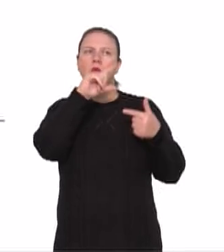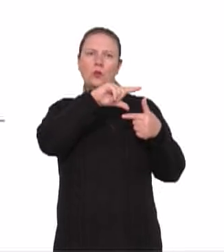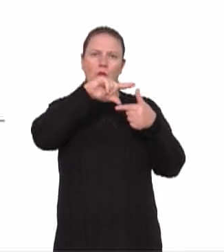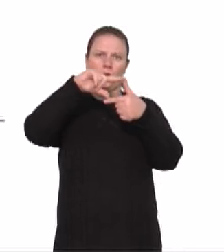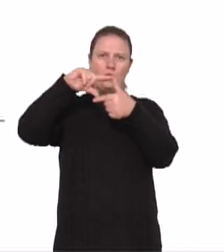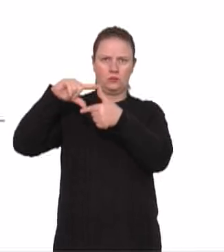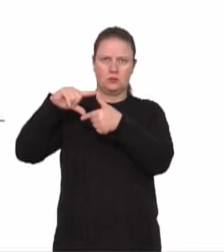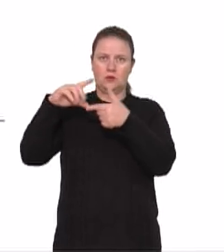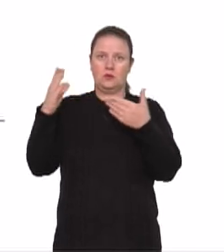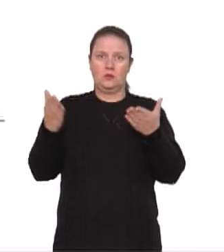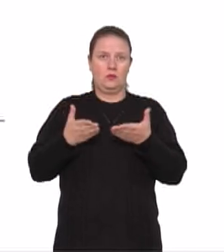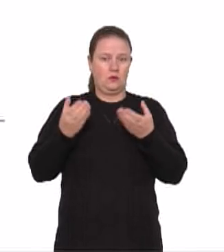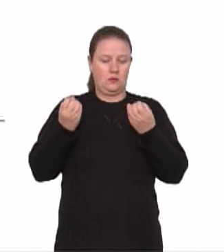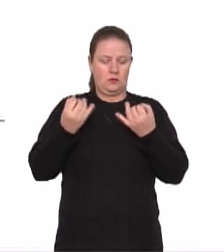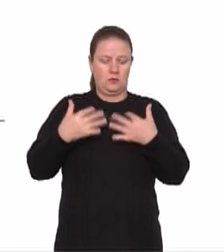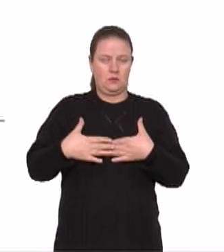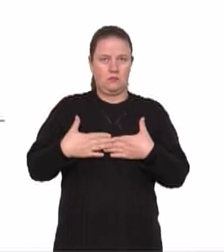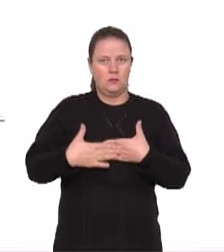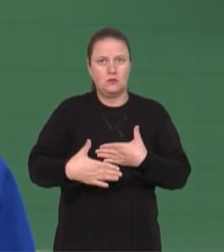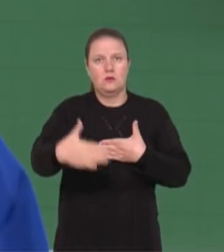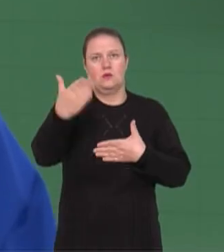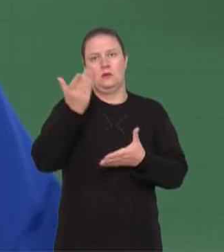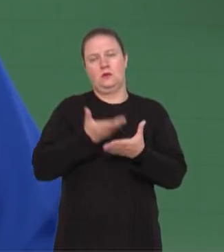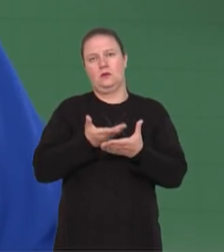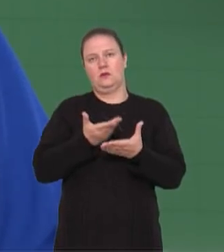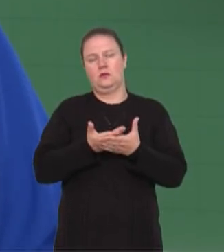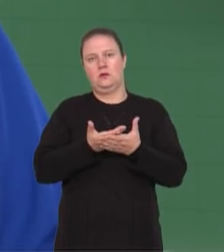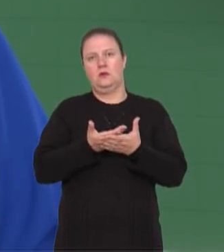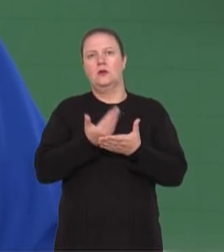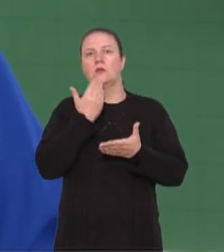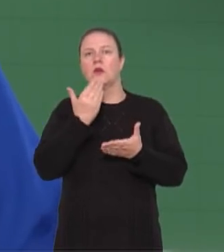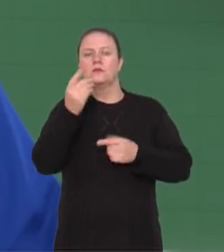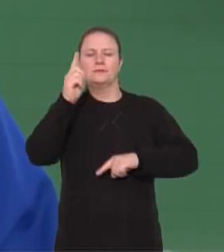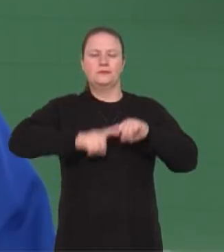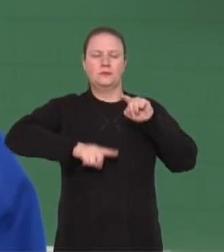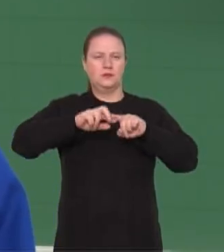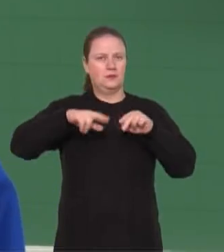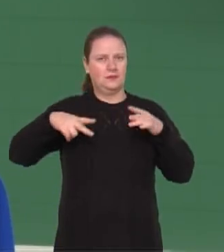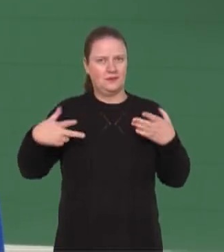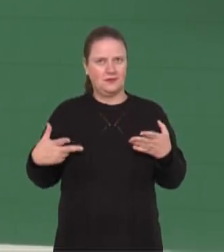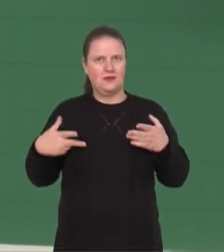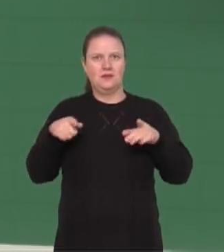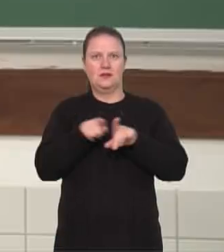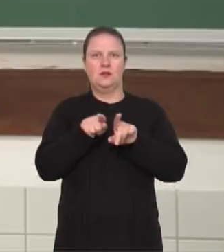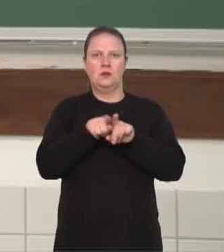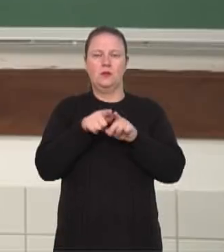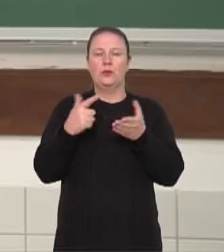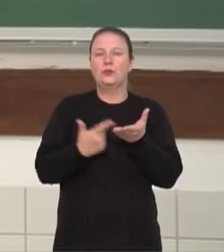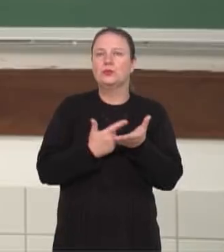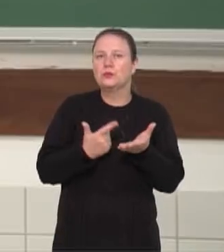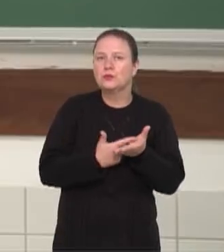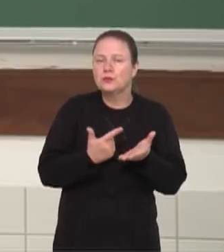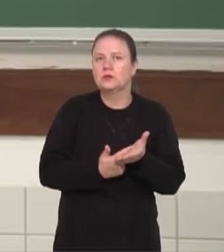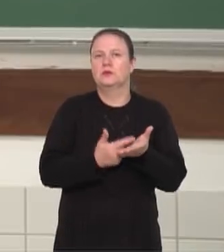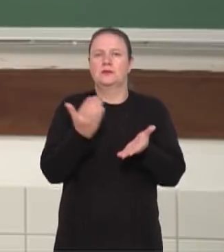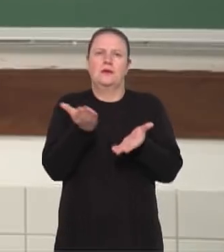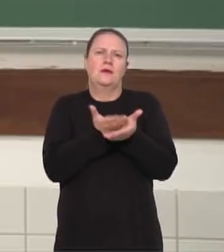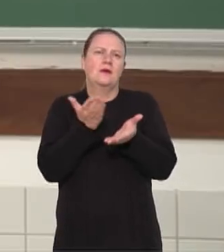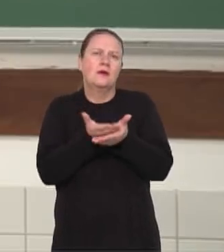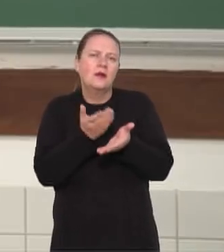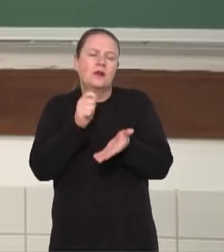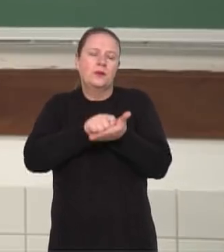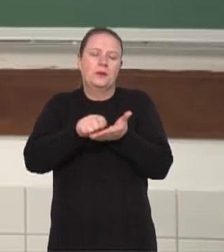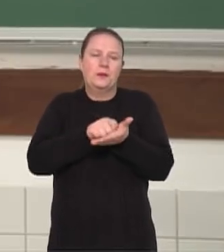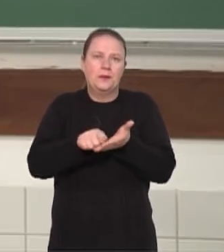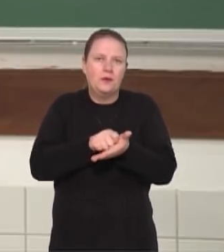vai trabalhar ao longo dessa aula. Então, peço que peguem os materiais, né, o livro didático, lápis, caderno,